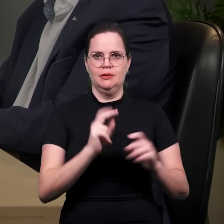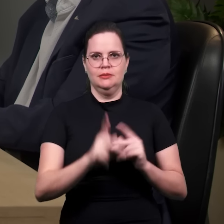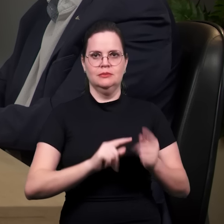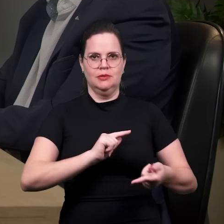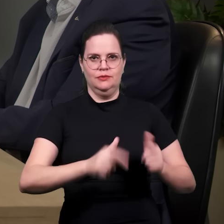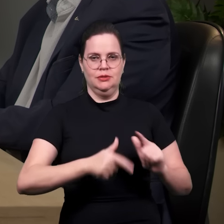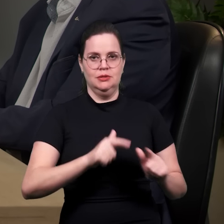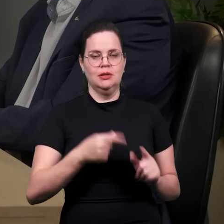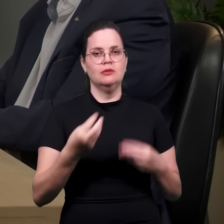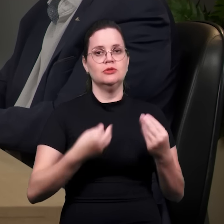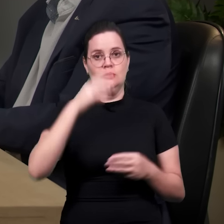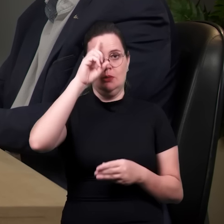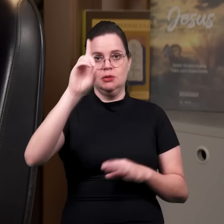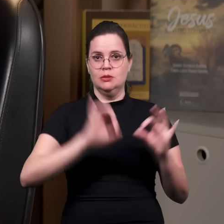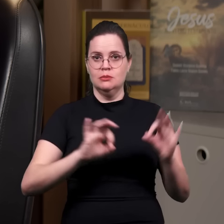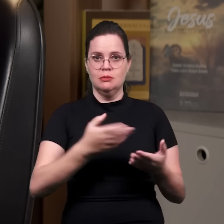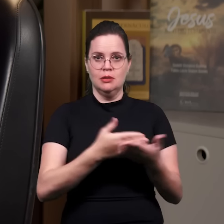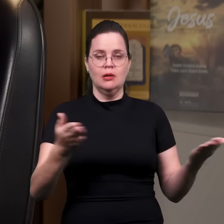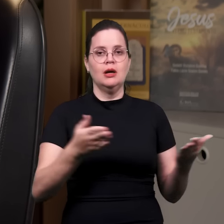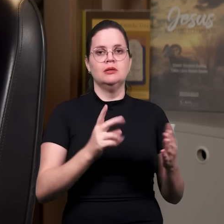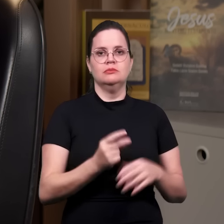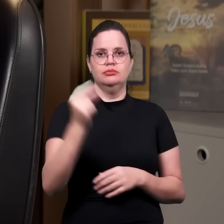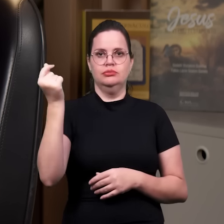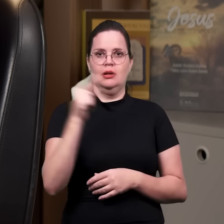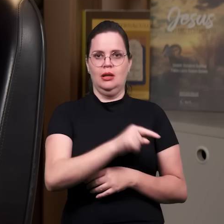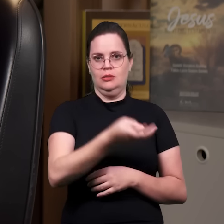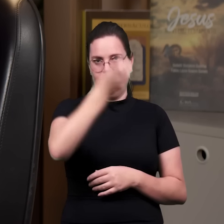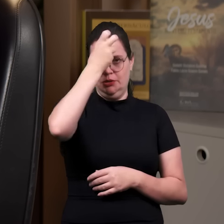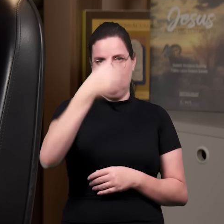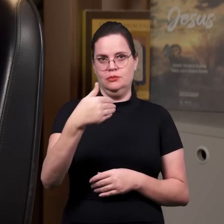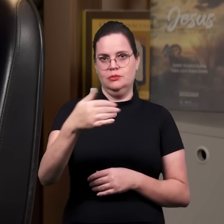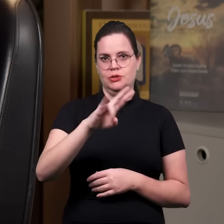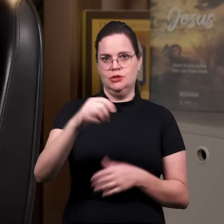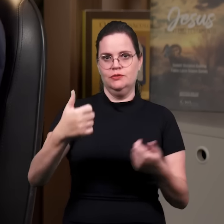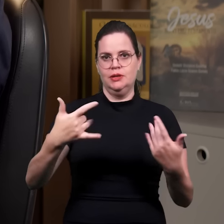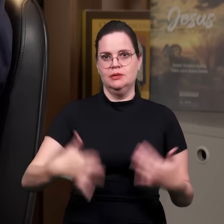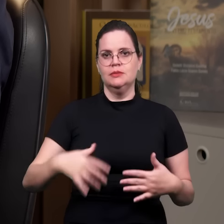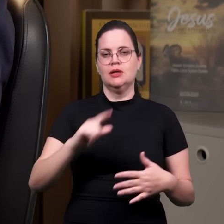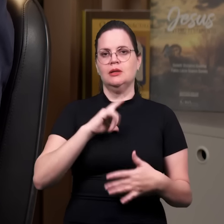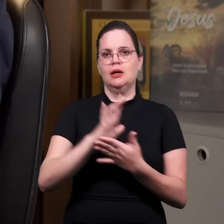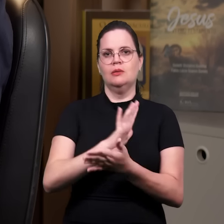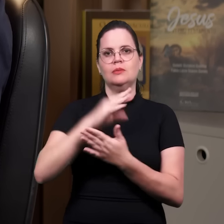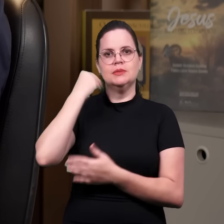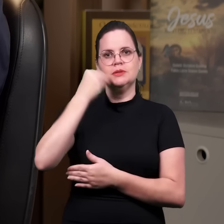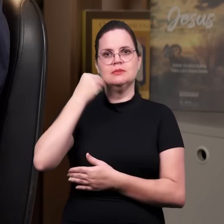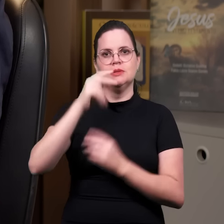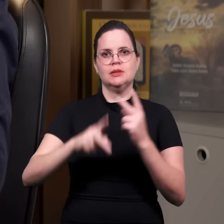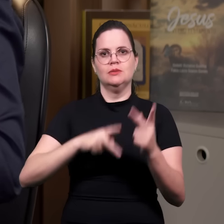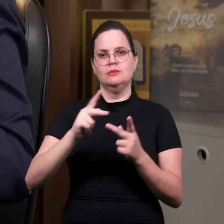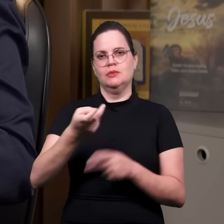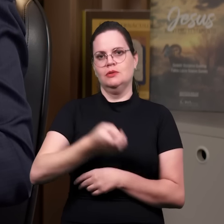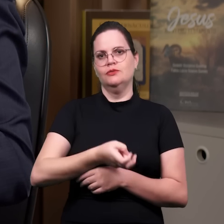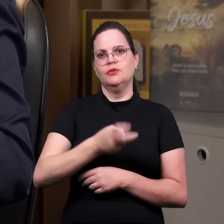Senhor preparou para eles saírem do Egito. Nos próximos episódios nós iremos abordar algumas experiências de Israel no